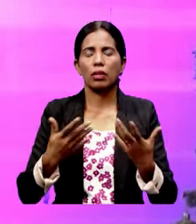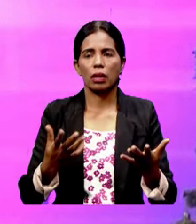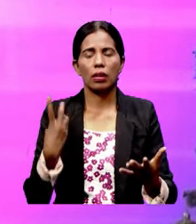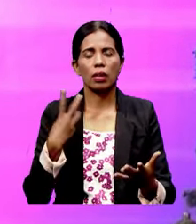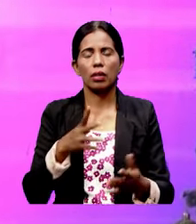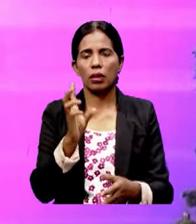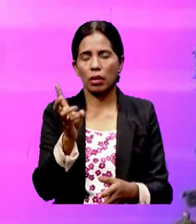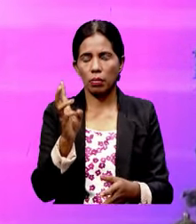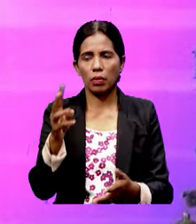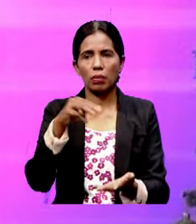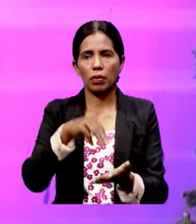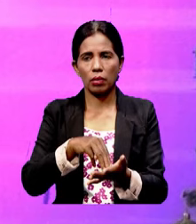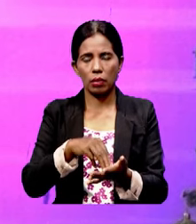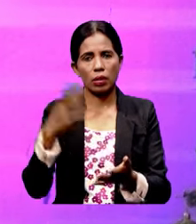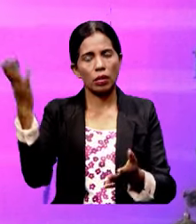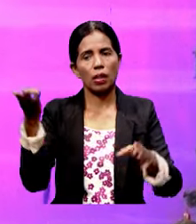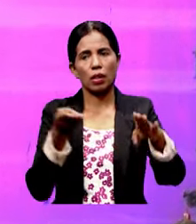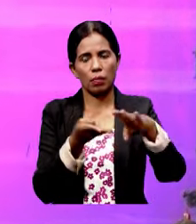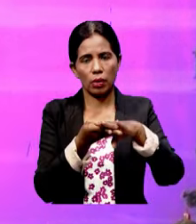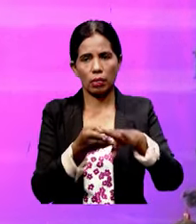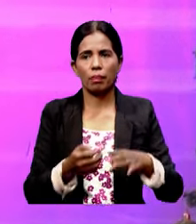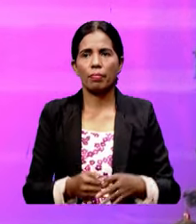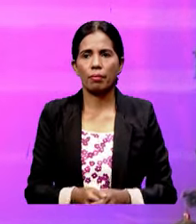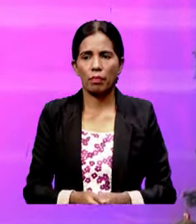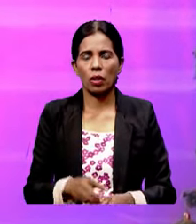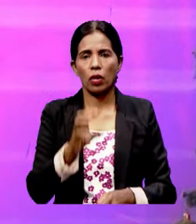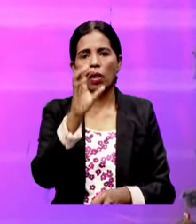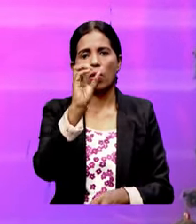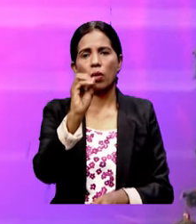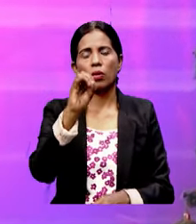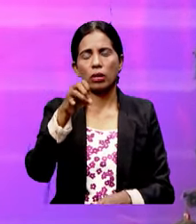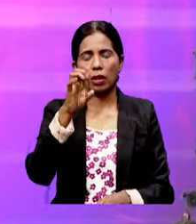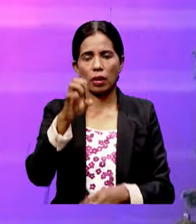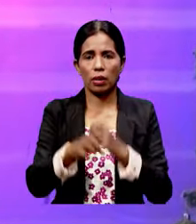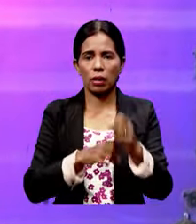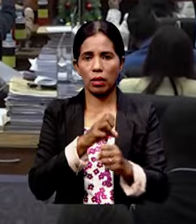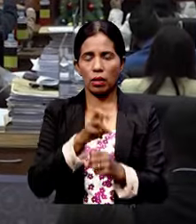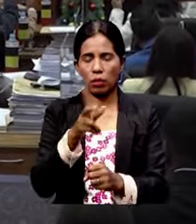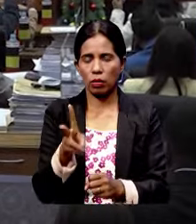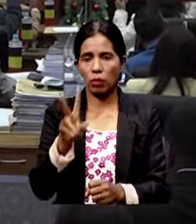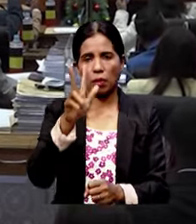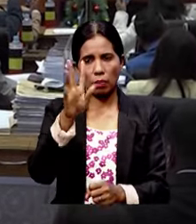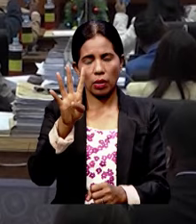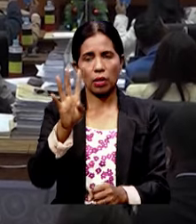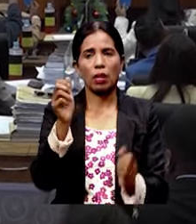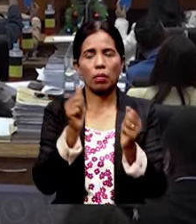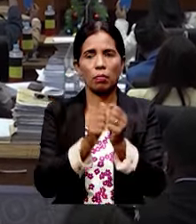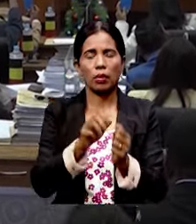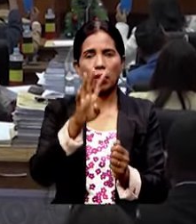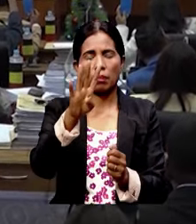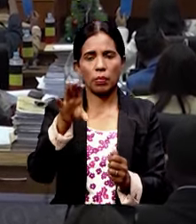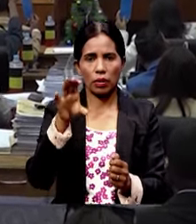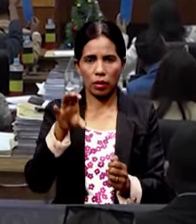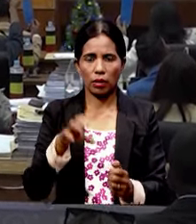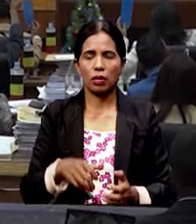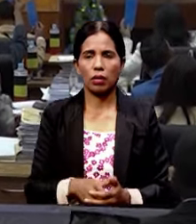30 milhões e ela banco. Orçamento geral Estado tinha rio rua Ronulo Resinhat, a mútuo toco na tos hatresin.